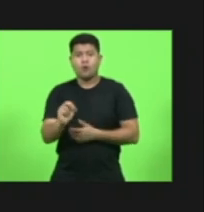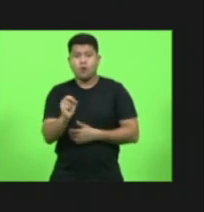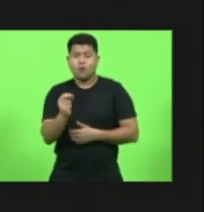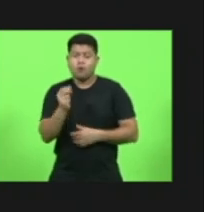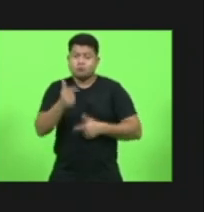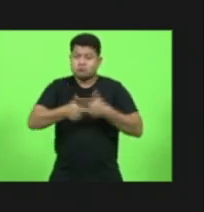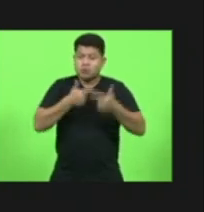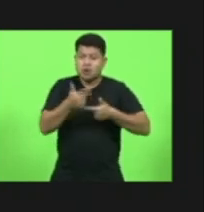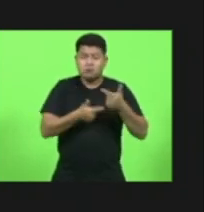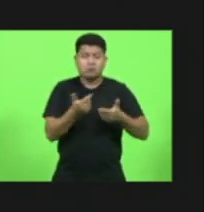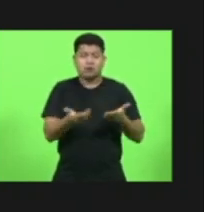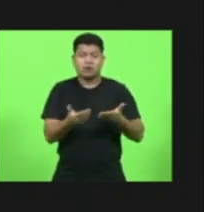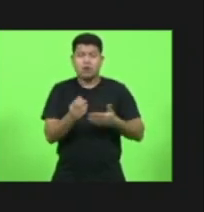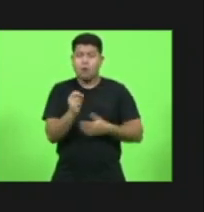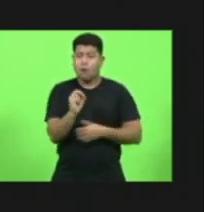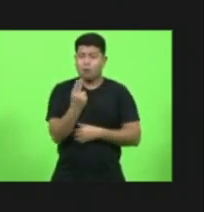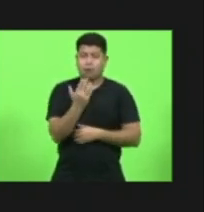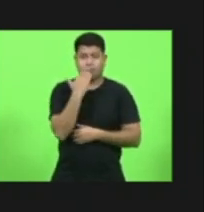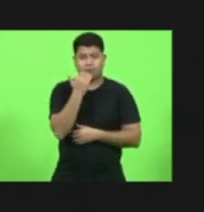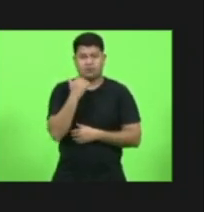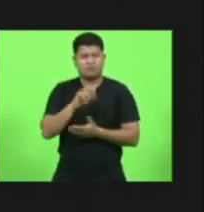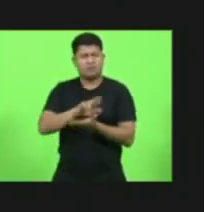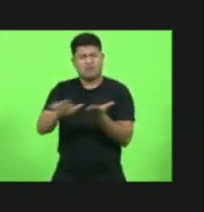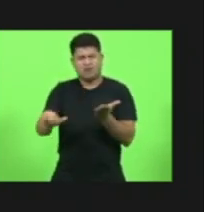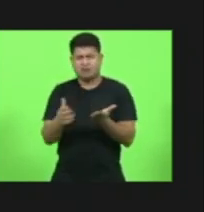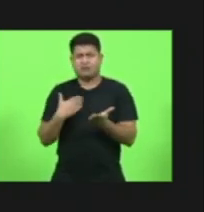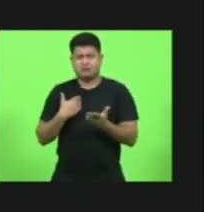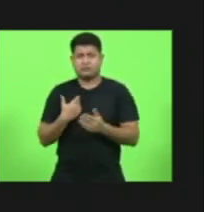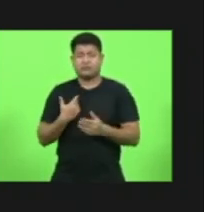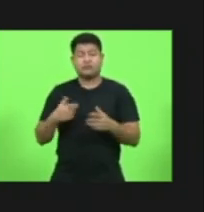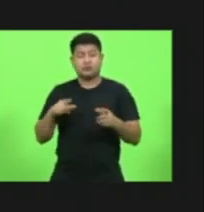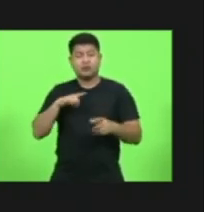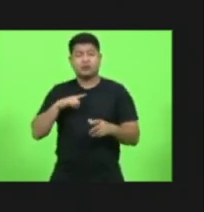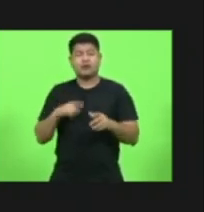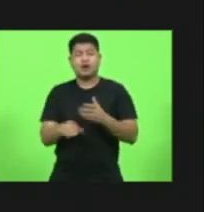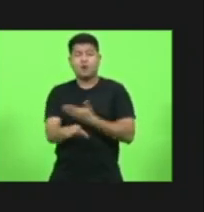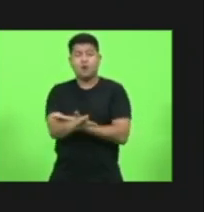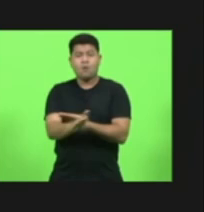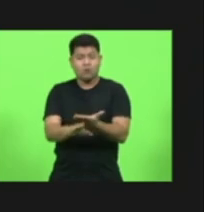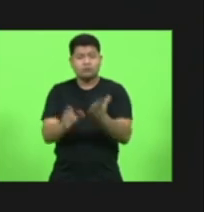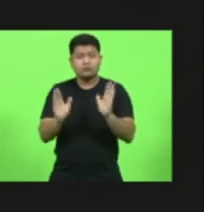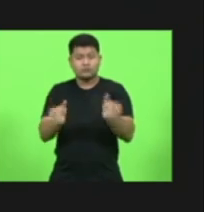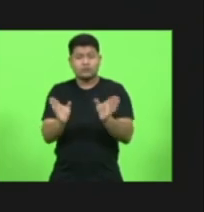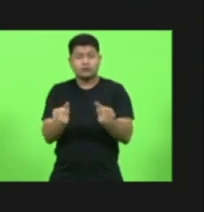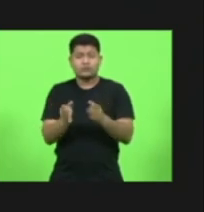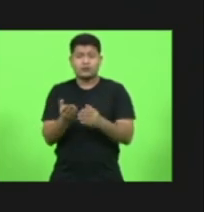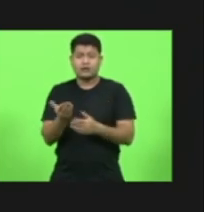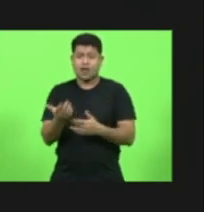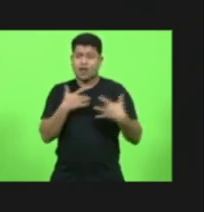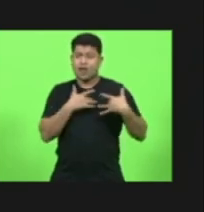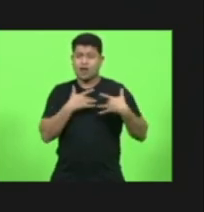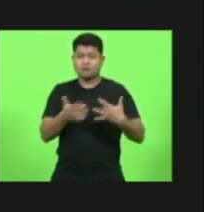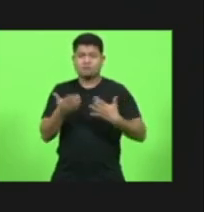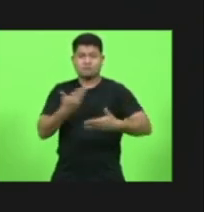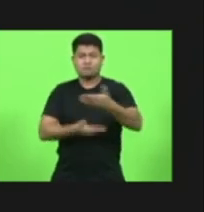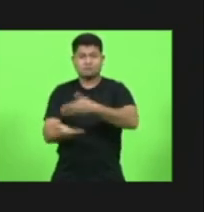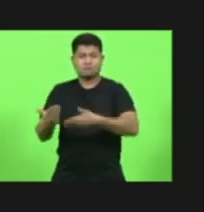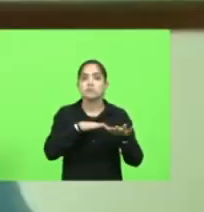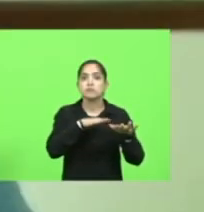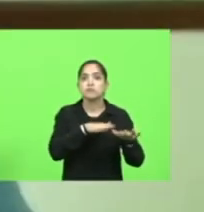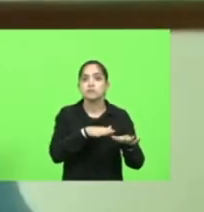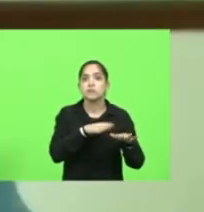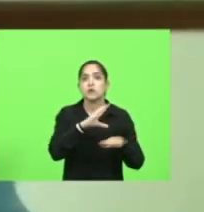mantimento e assim por diante então Esse costume da Solidariedade sempre existiu na